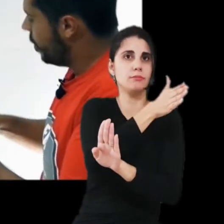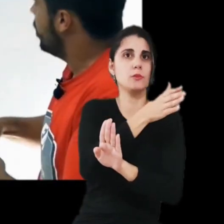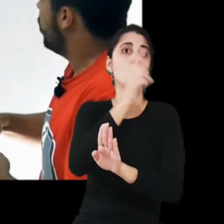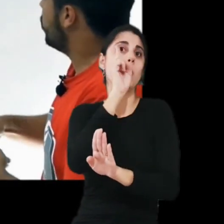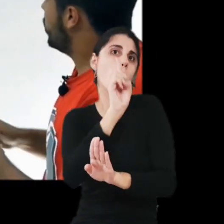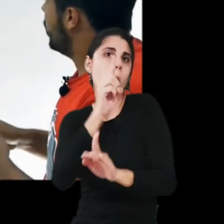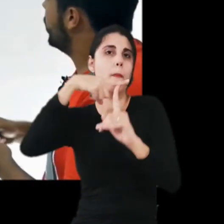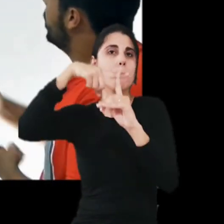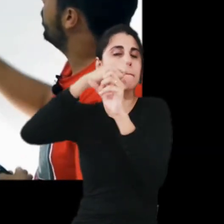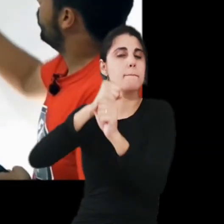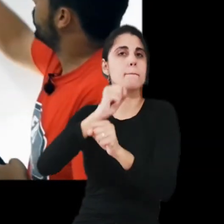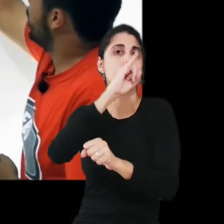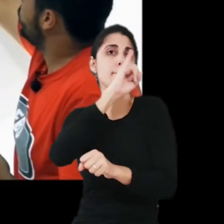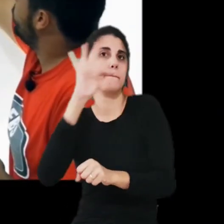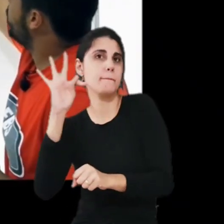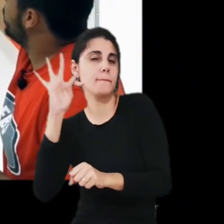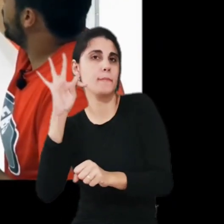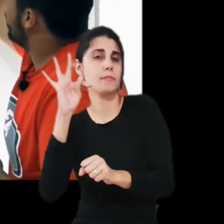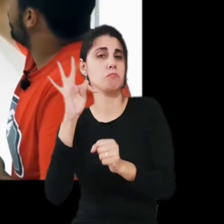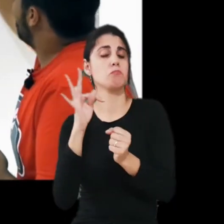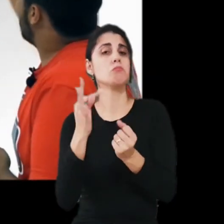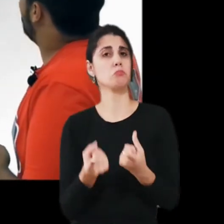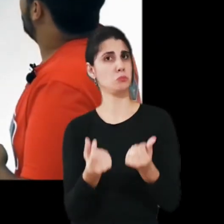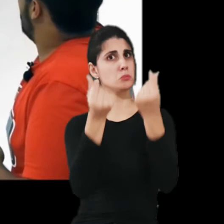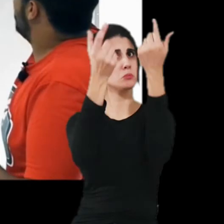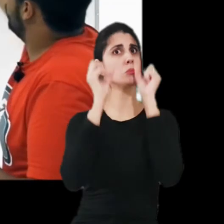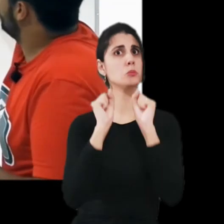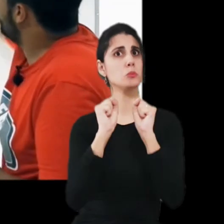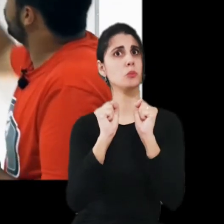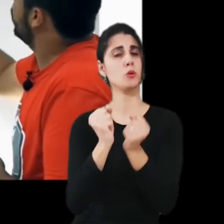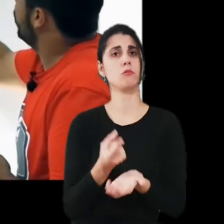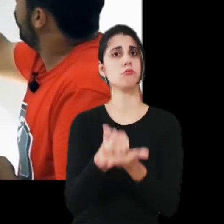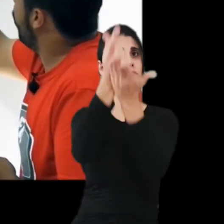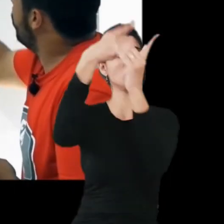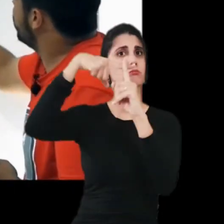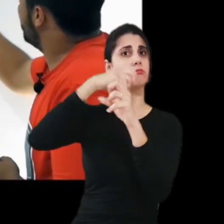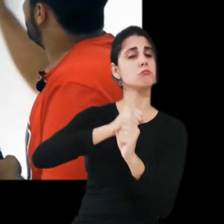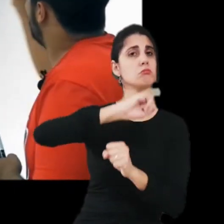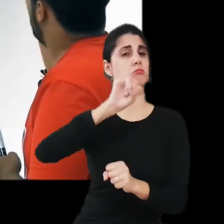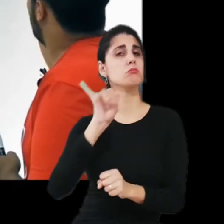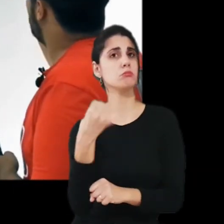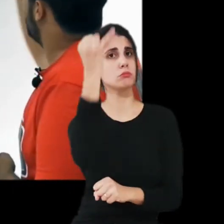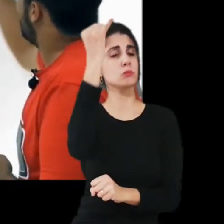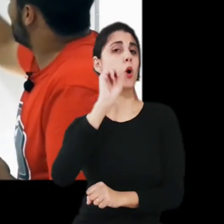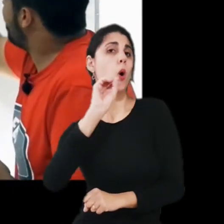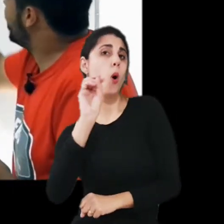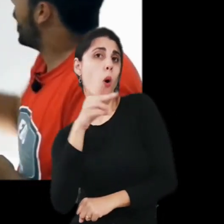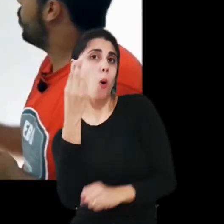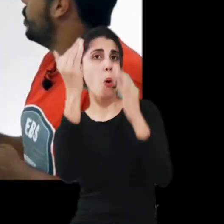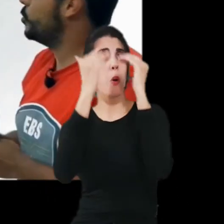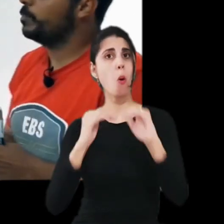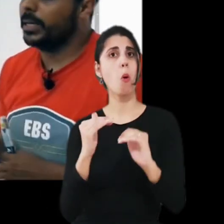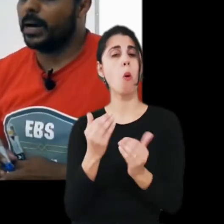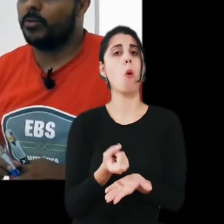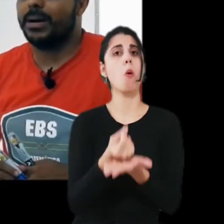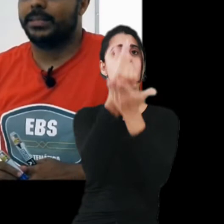IT. Ou seja, montante pode ser capital mais juros, ou montante pode ser capital